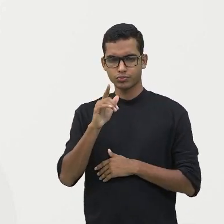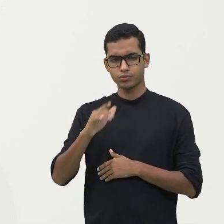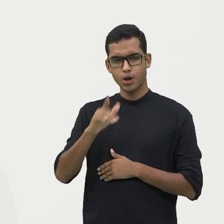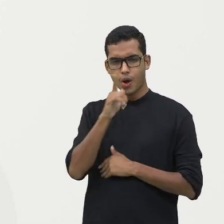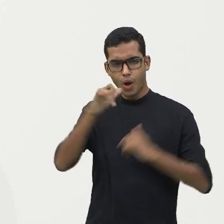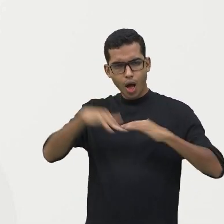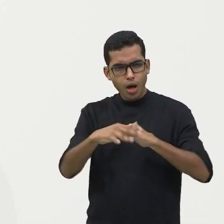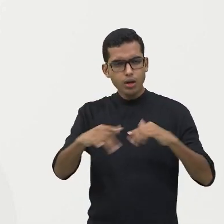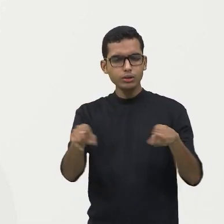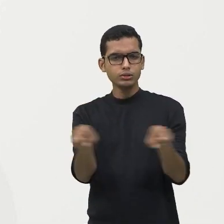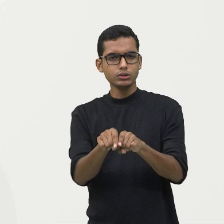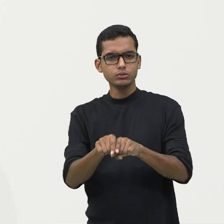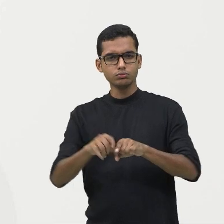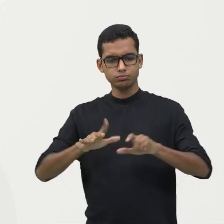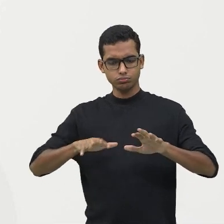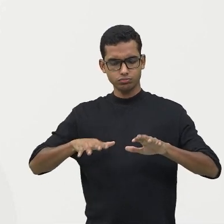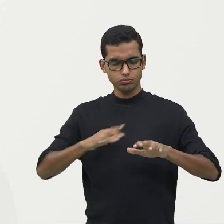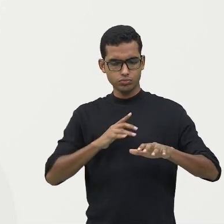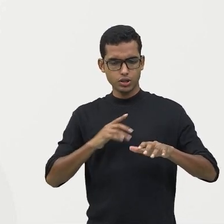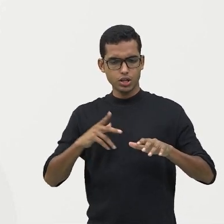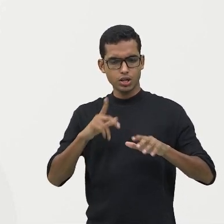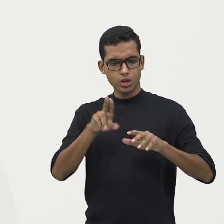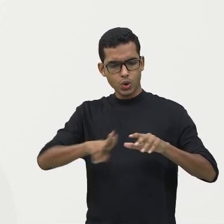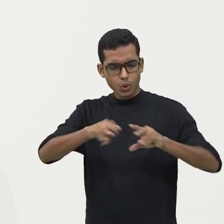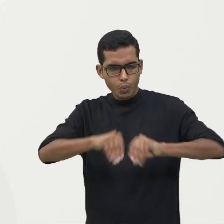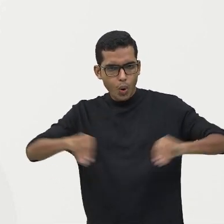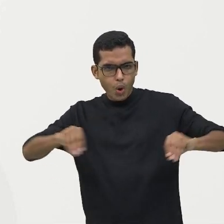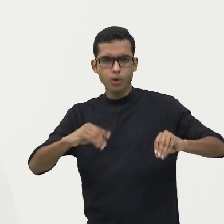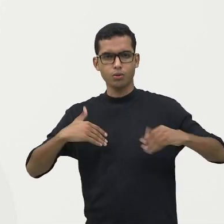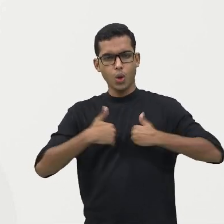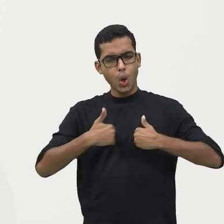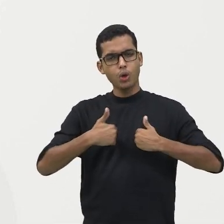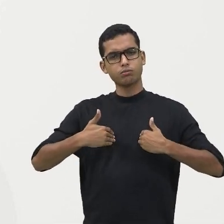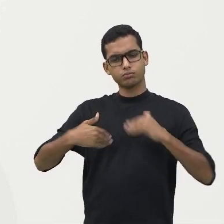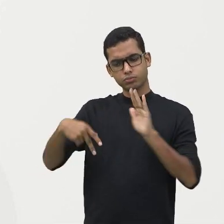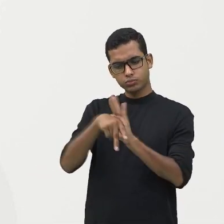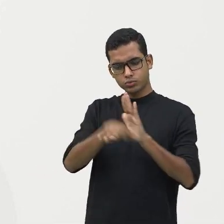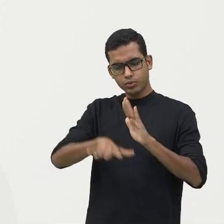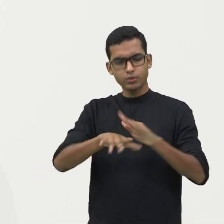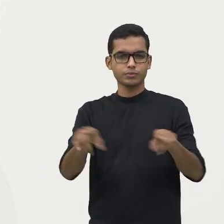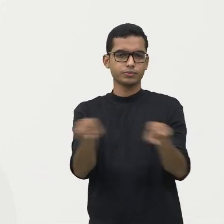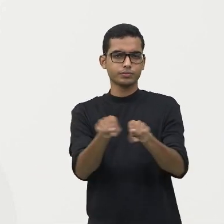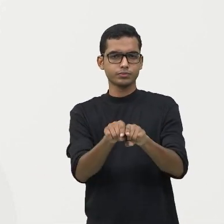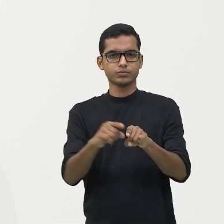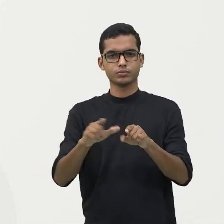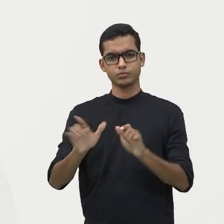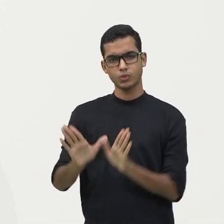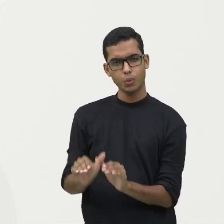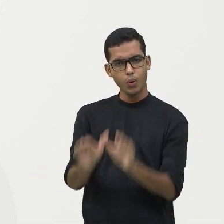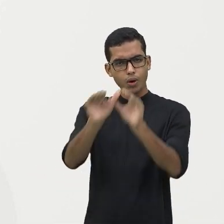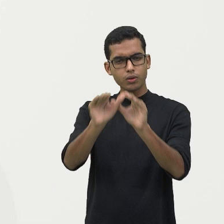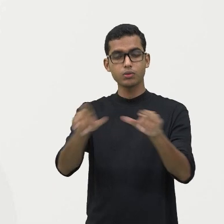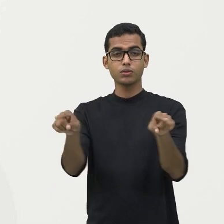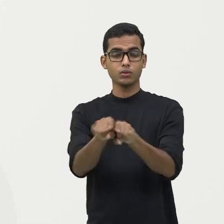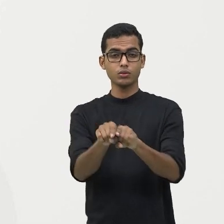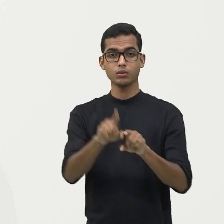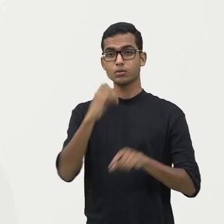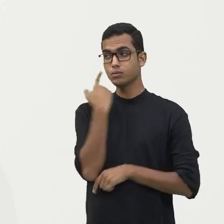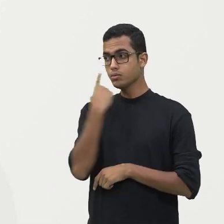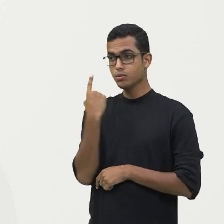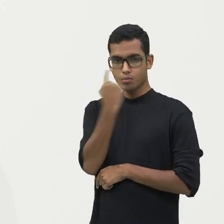gente, porque a entrada vai servir tanto para o sistema digestório